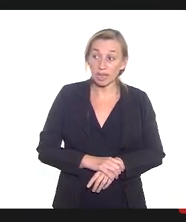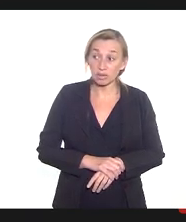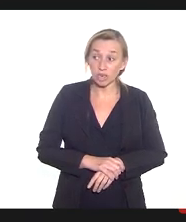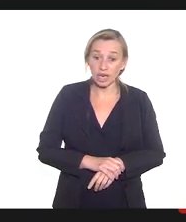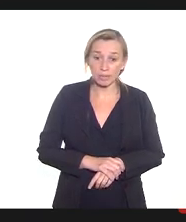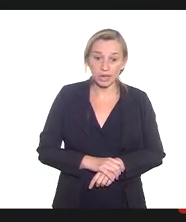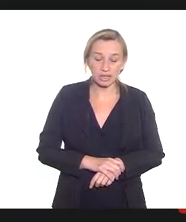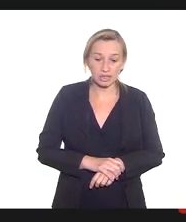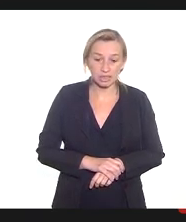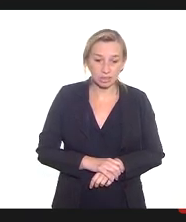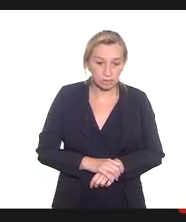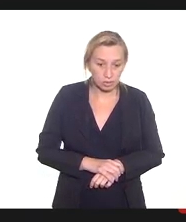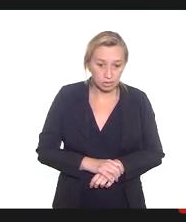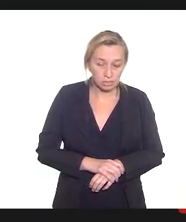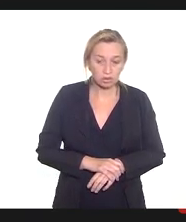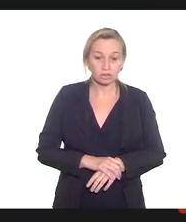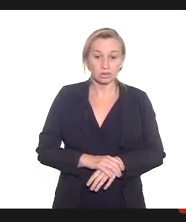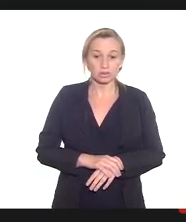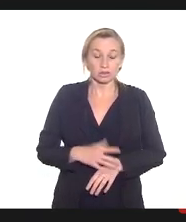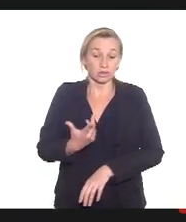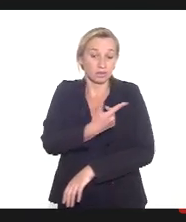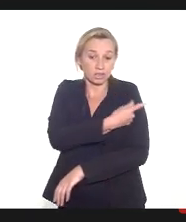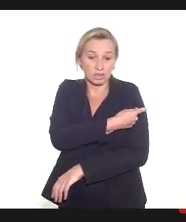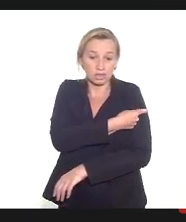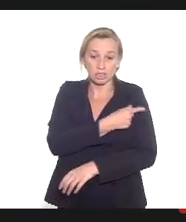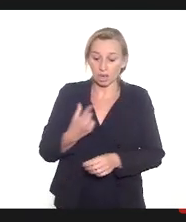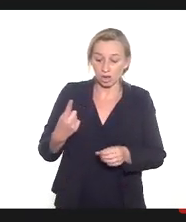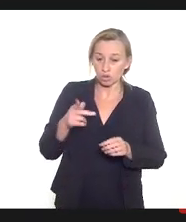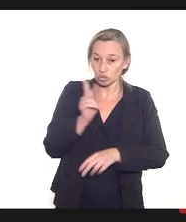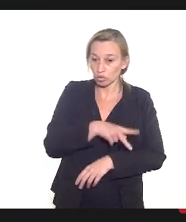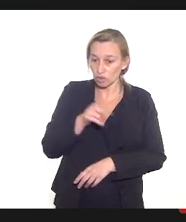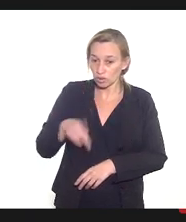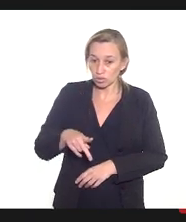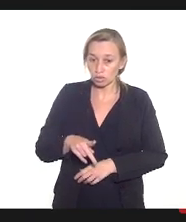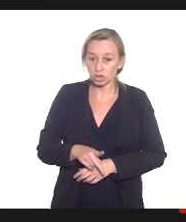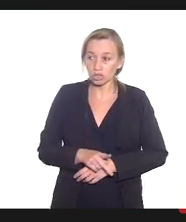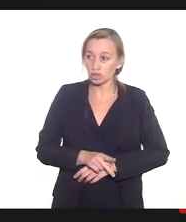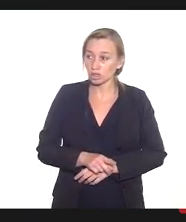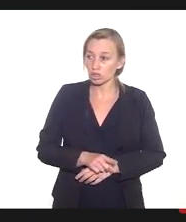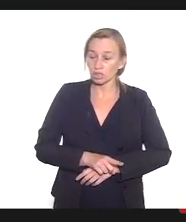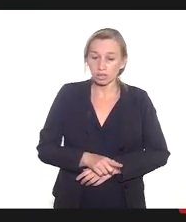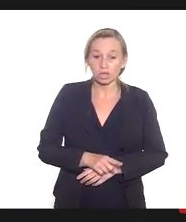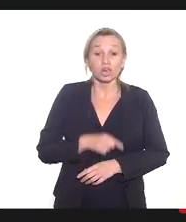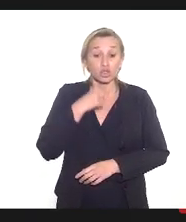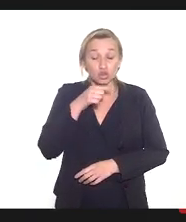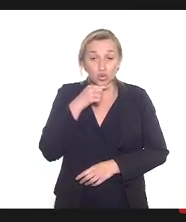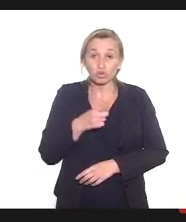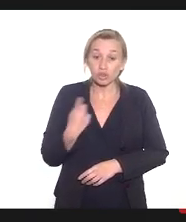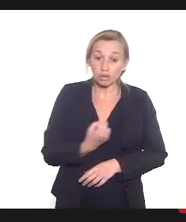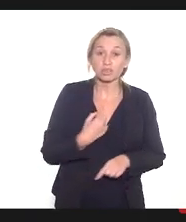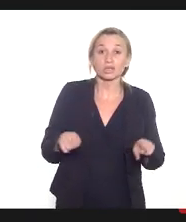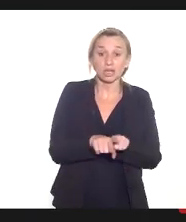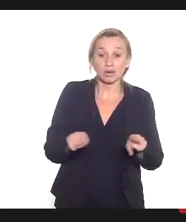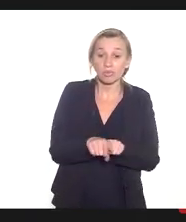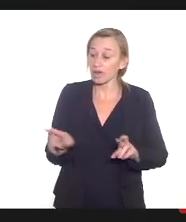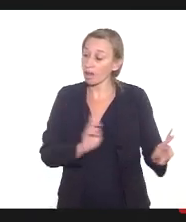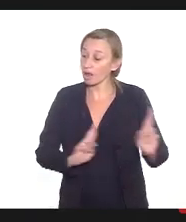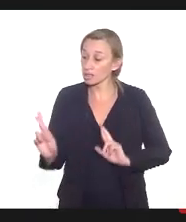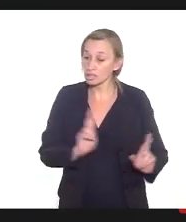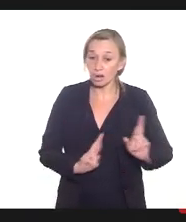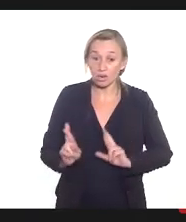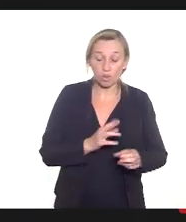com a deliberação de vacinar os os professores e a nossa dúvida também em relação aos